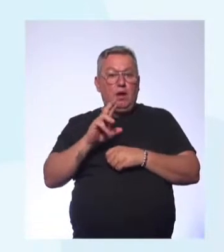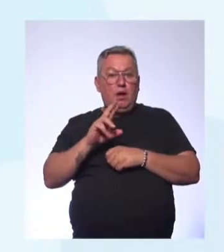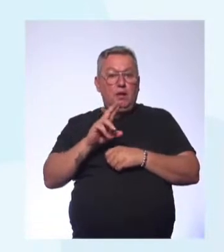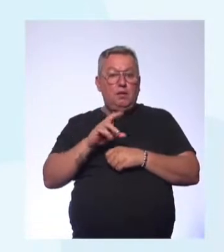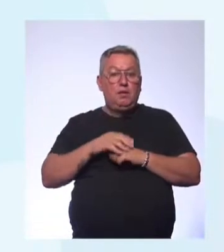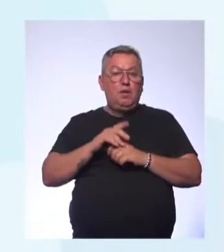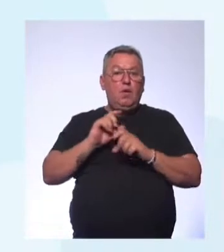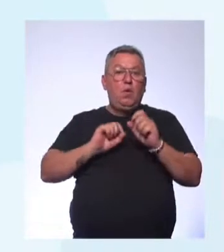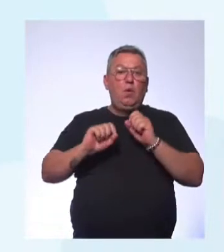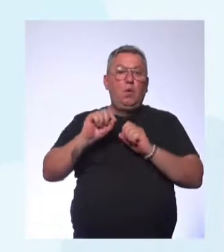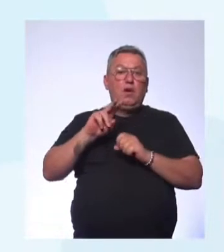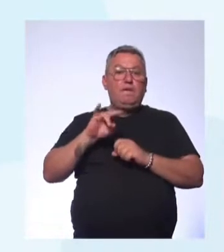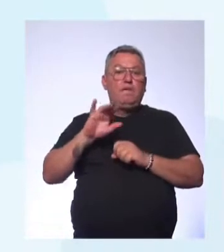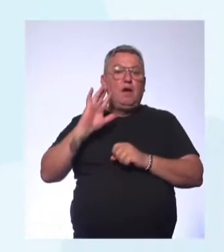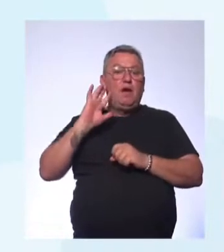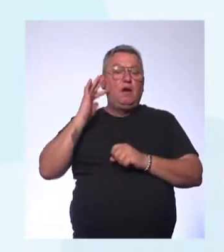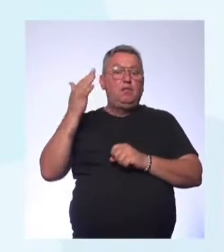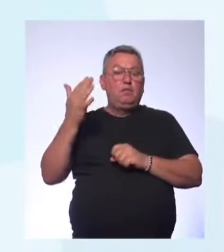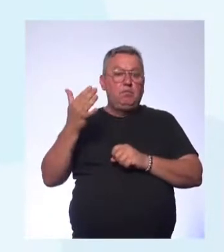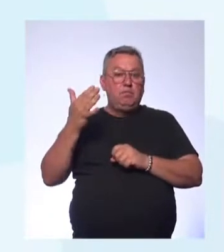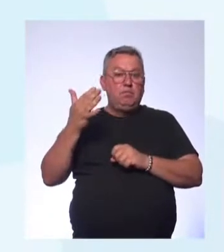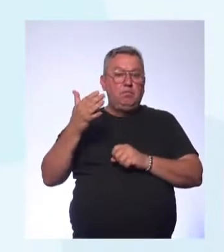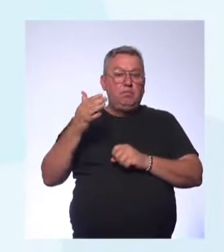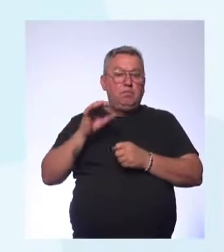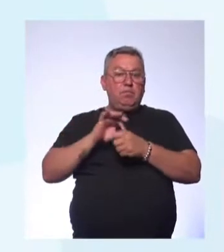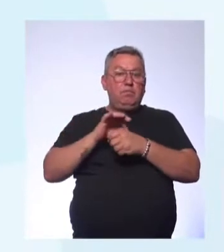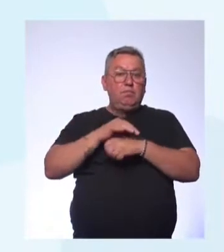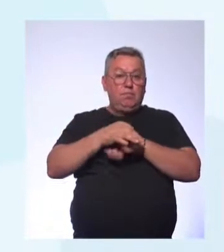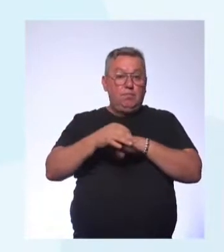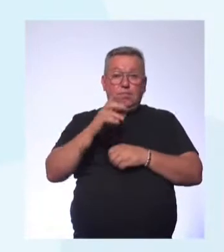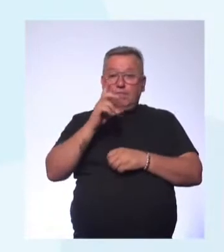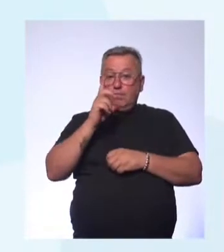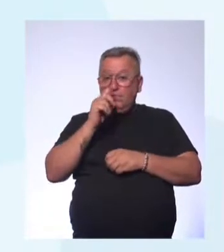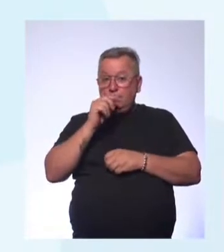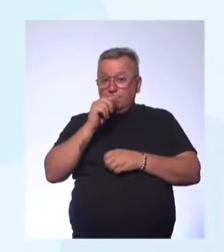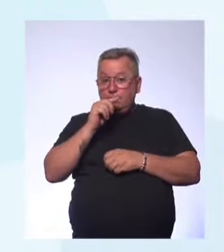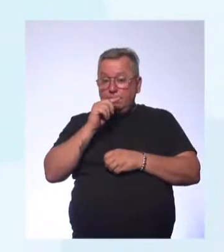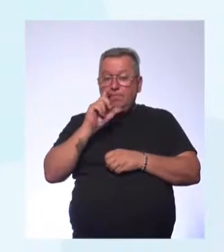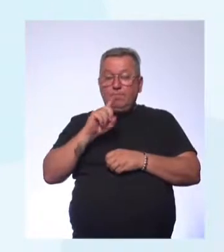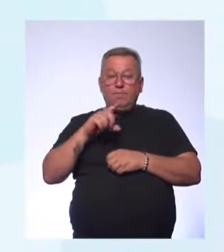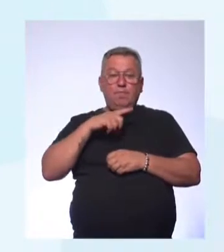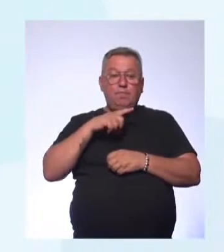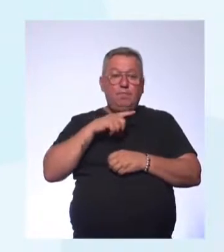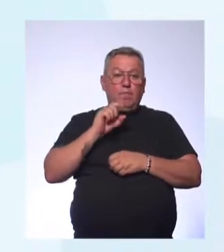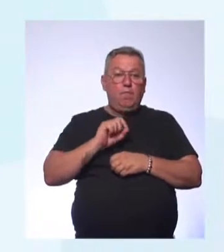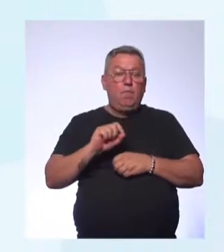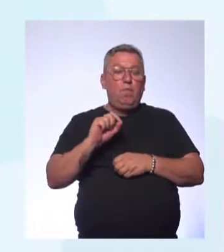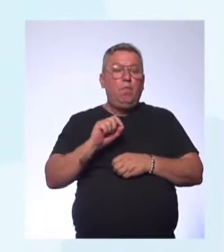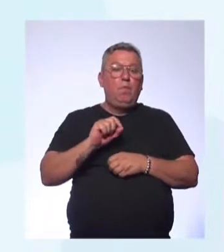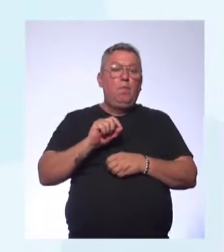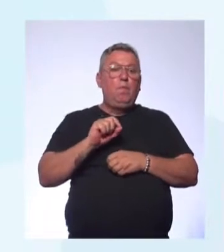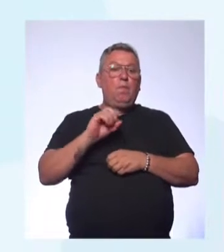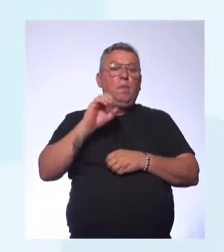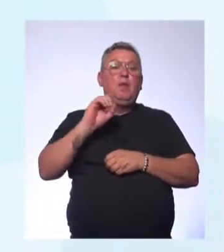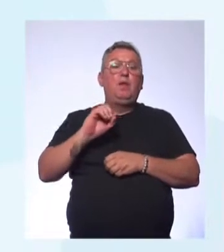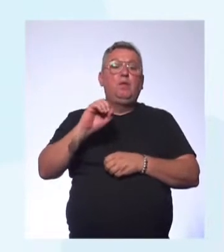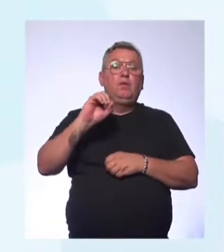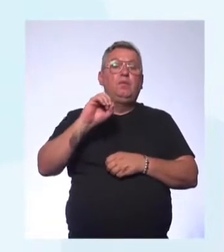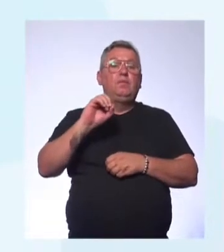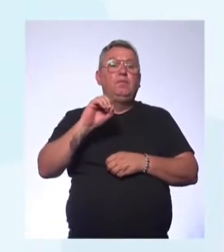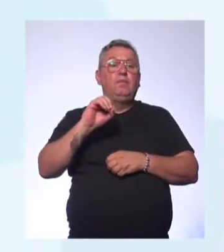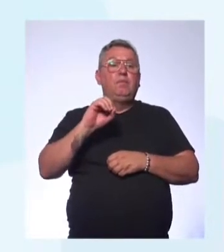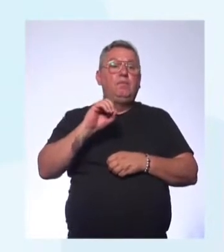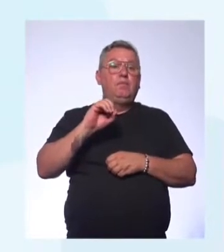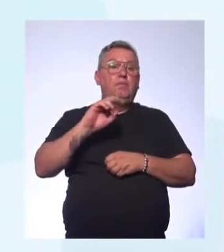polar o que que vai acontecer a molécula de água certo que nós temos lá o oxigênio